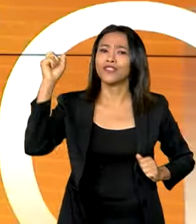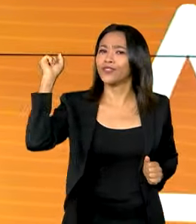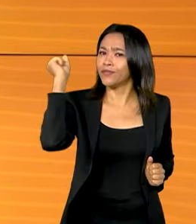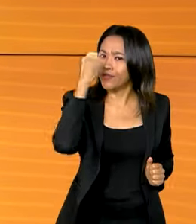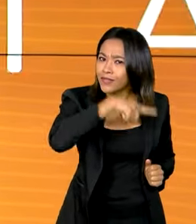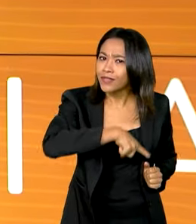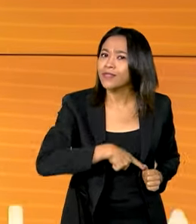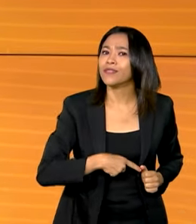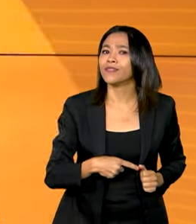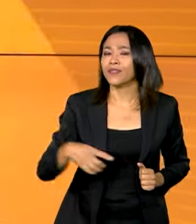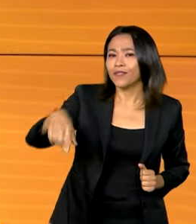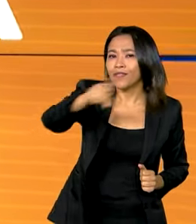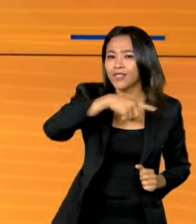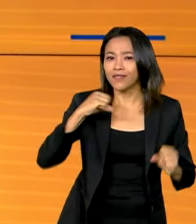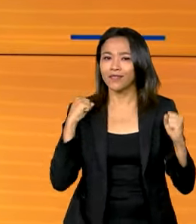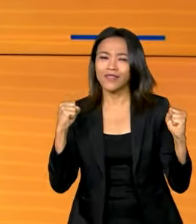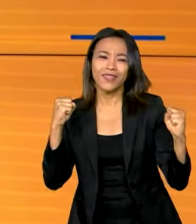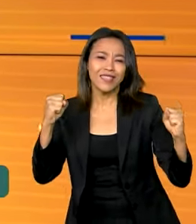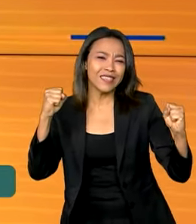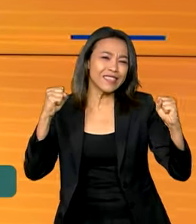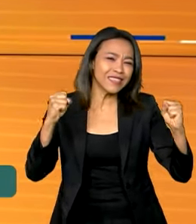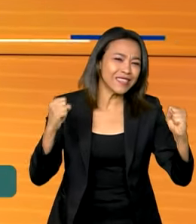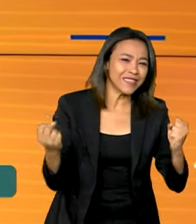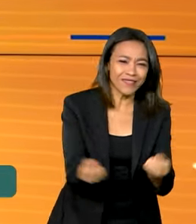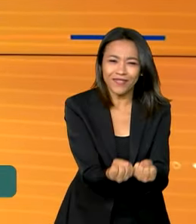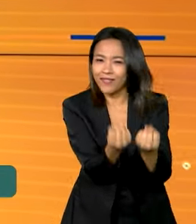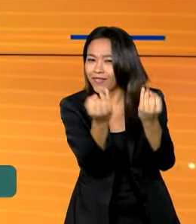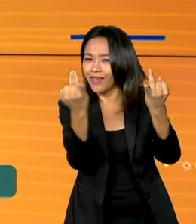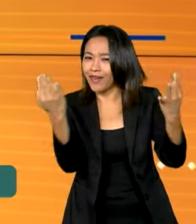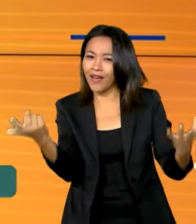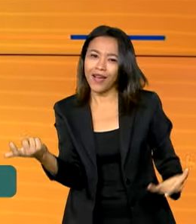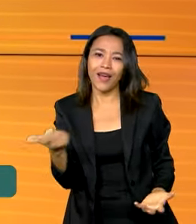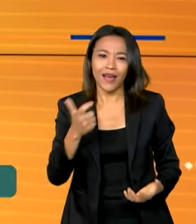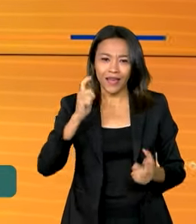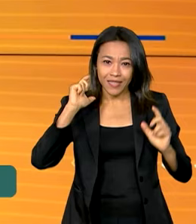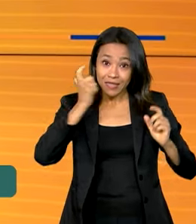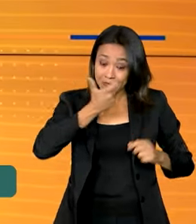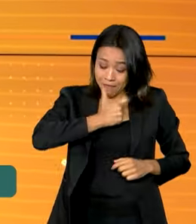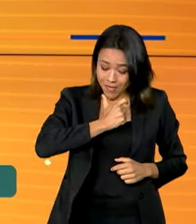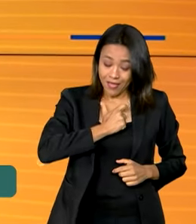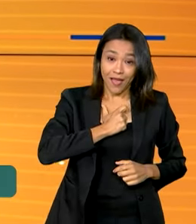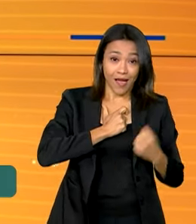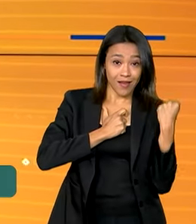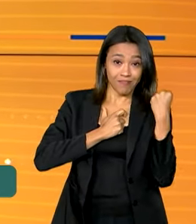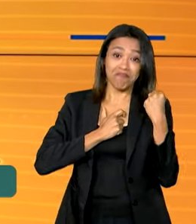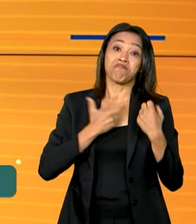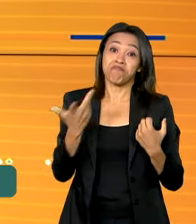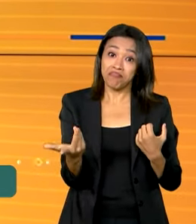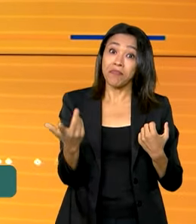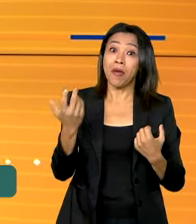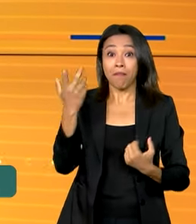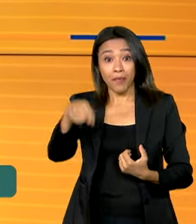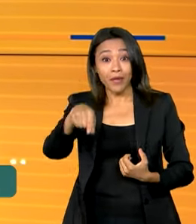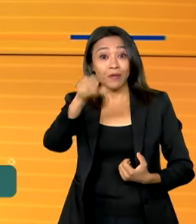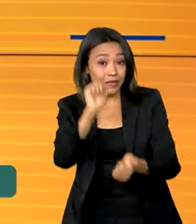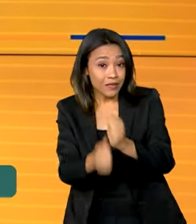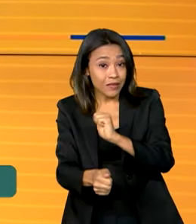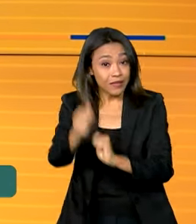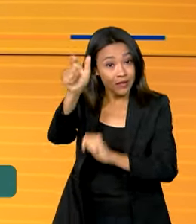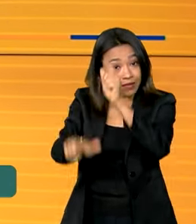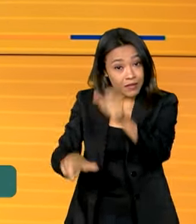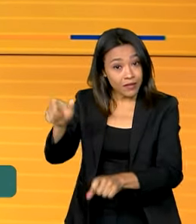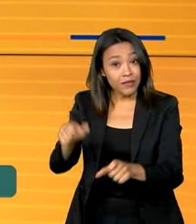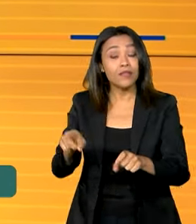brasileiro que não tenha vibr com as dezenas de medalhas conquistadas aí por nossos atletas nas olimpíadas e